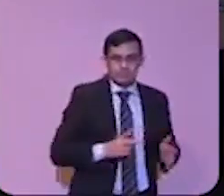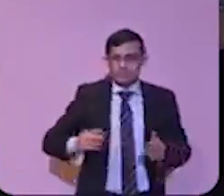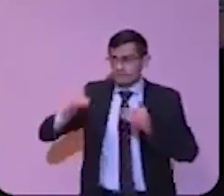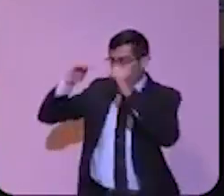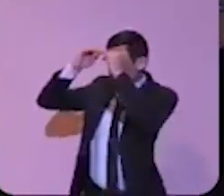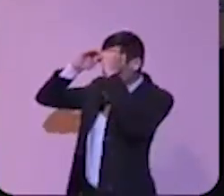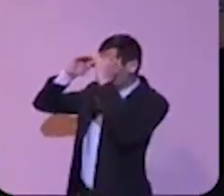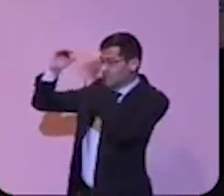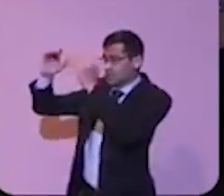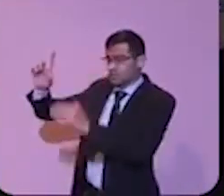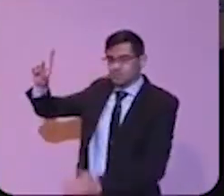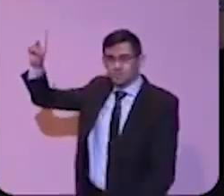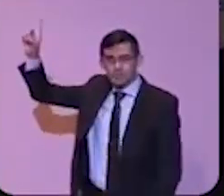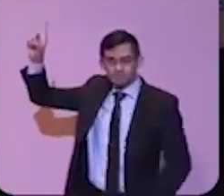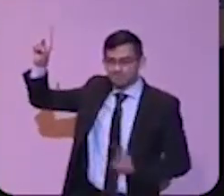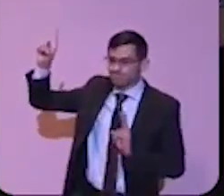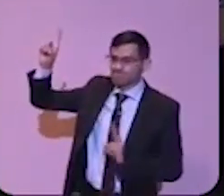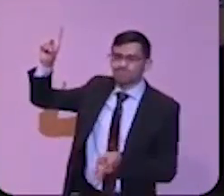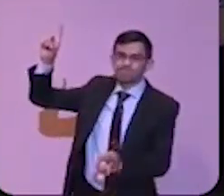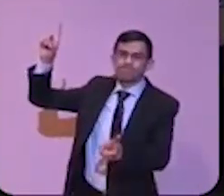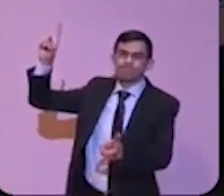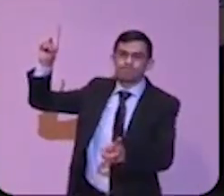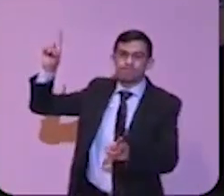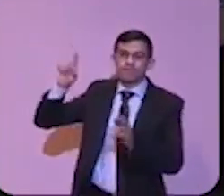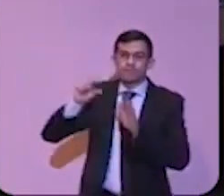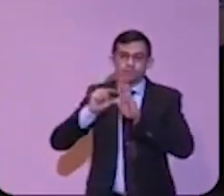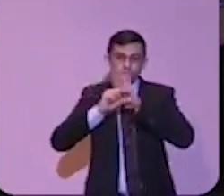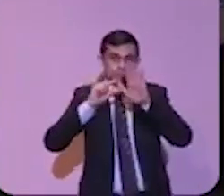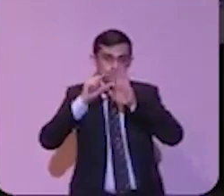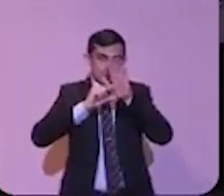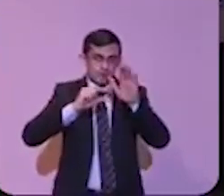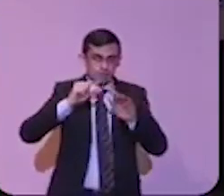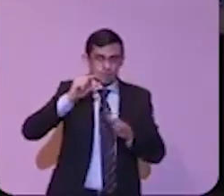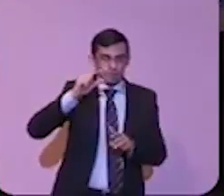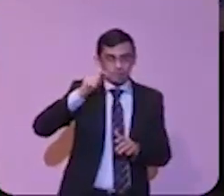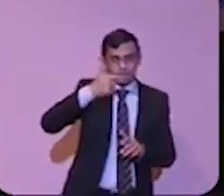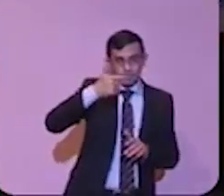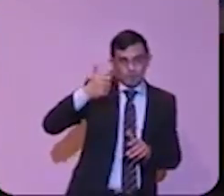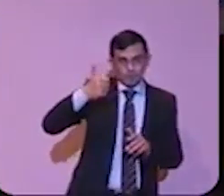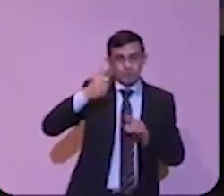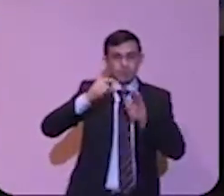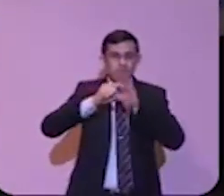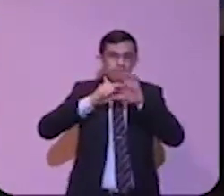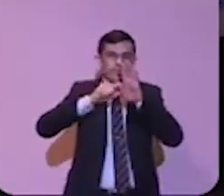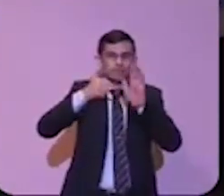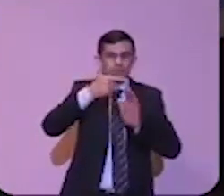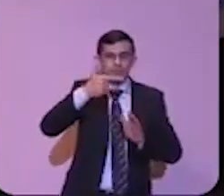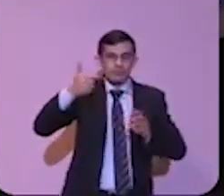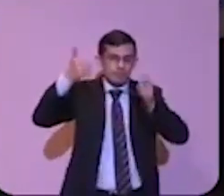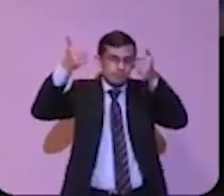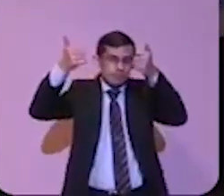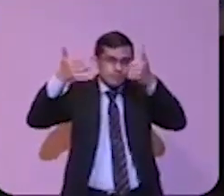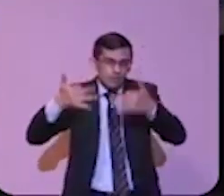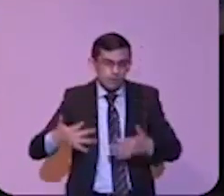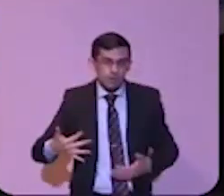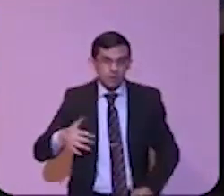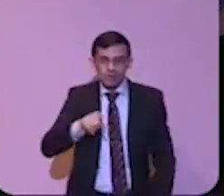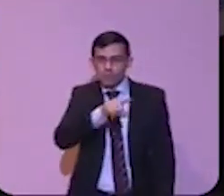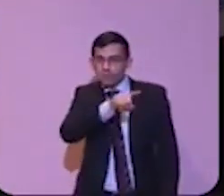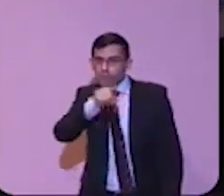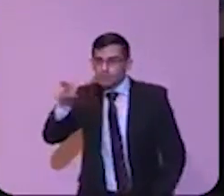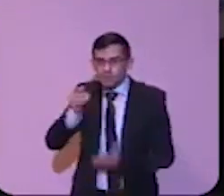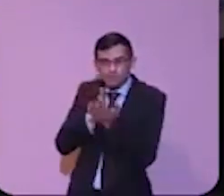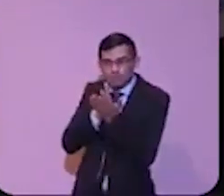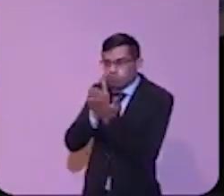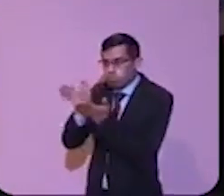e abandone o pecado. Versículo 21 e 22 ainda nos diz: não se desviem,